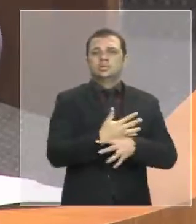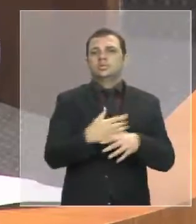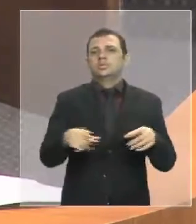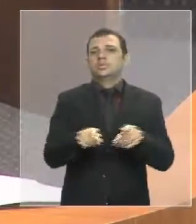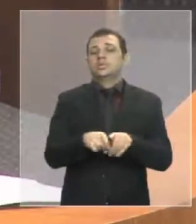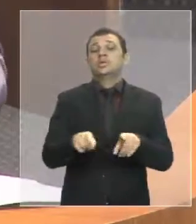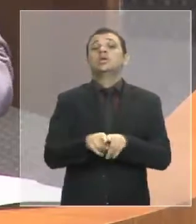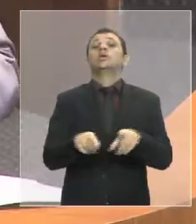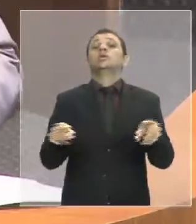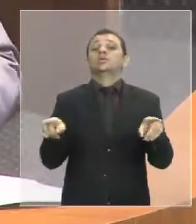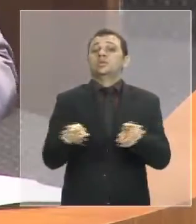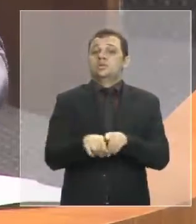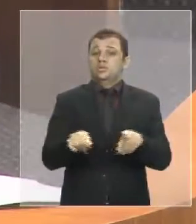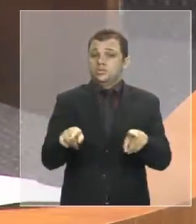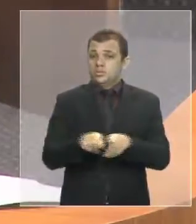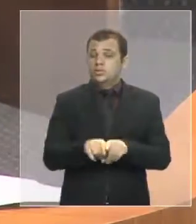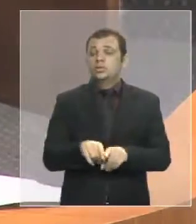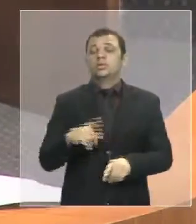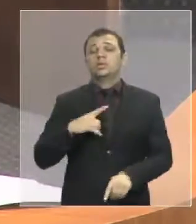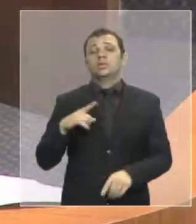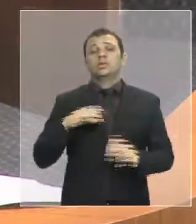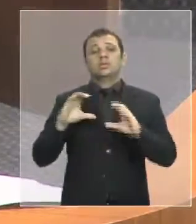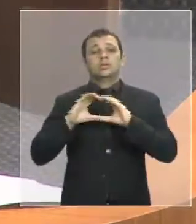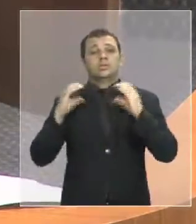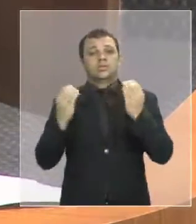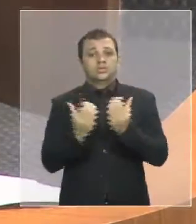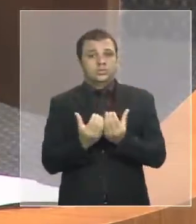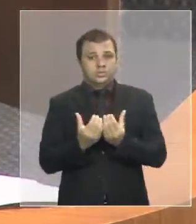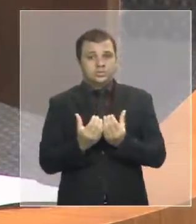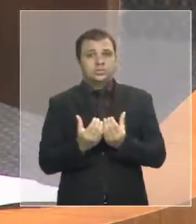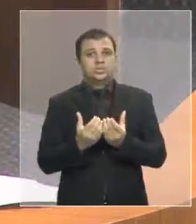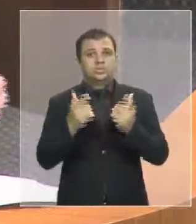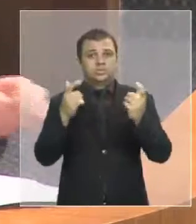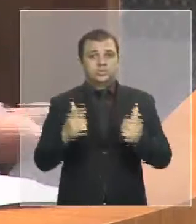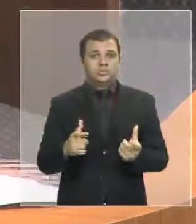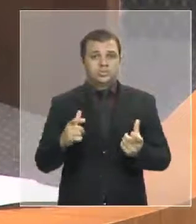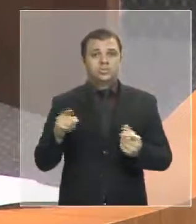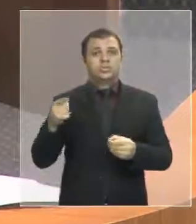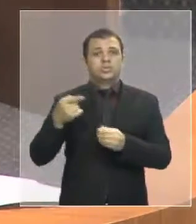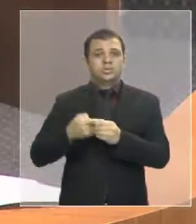inclusive comunidades na zona rural